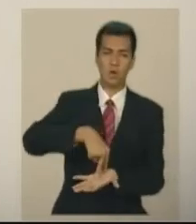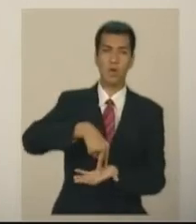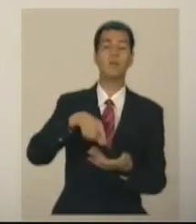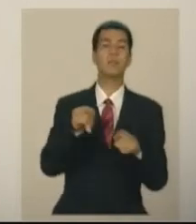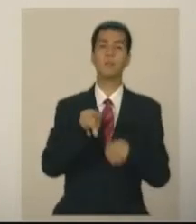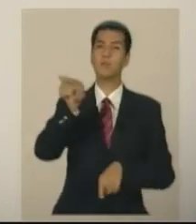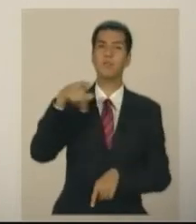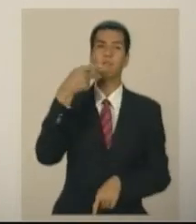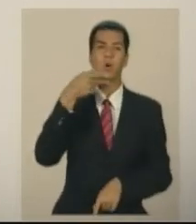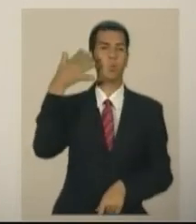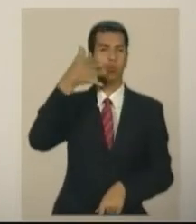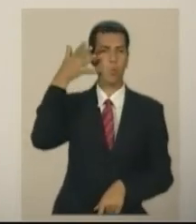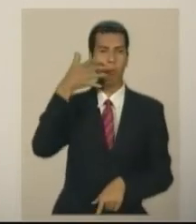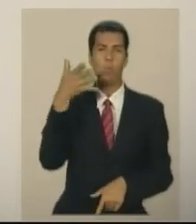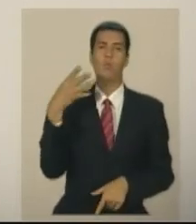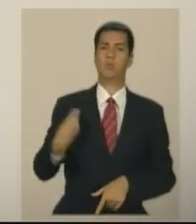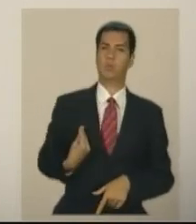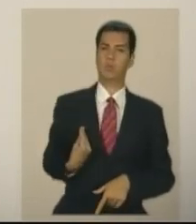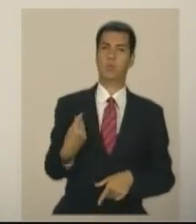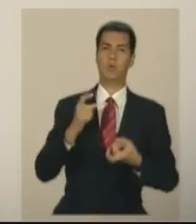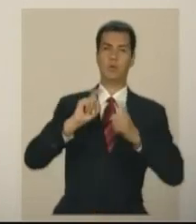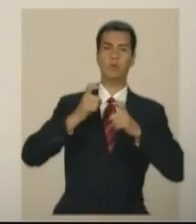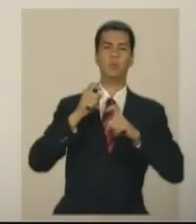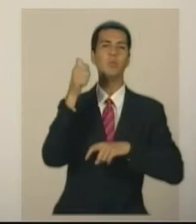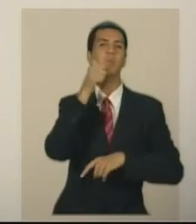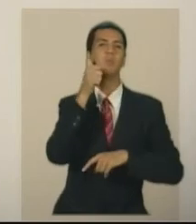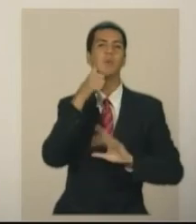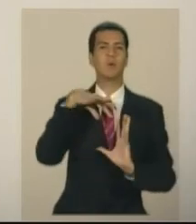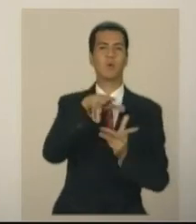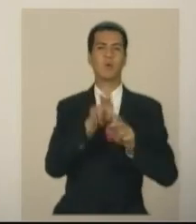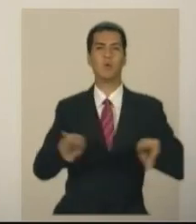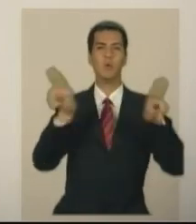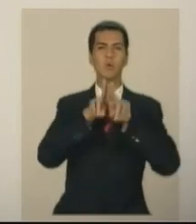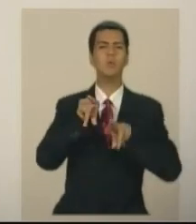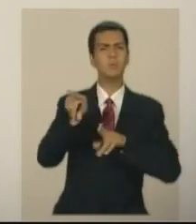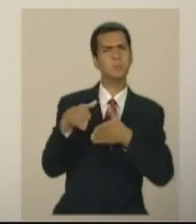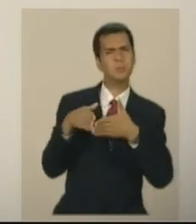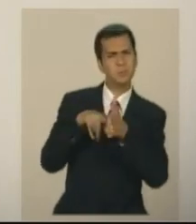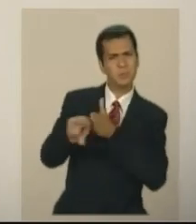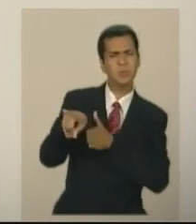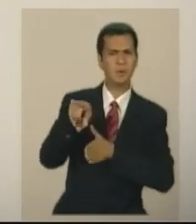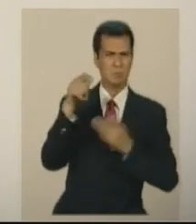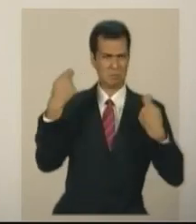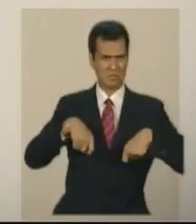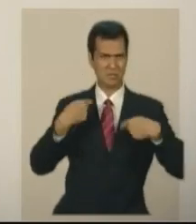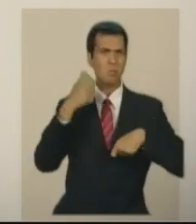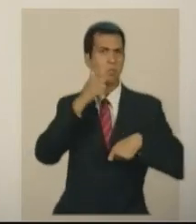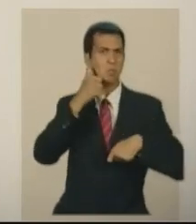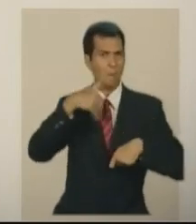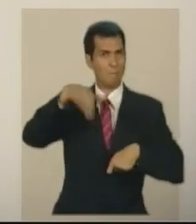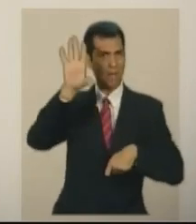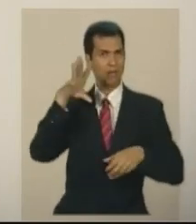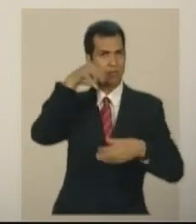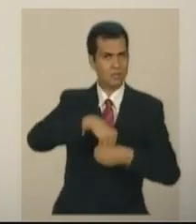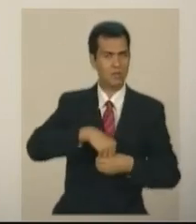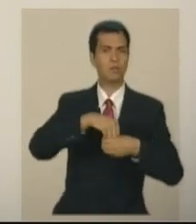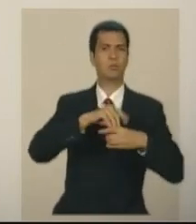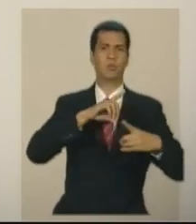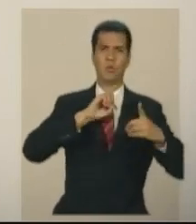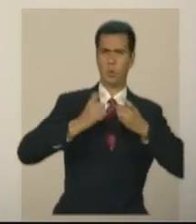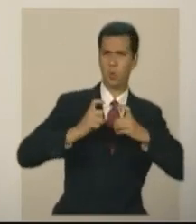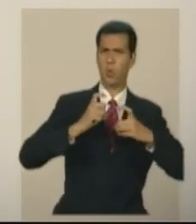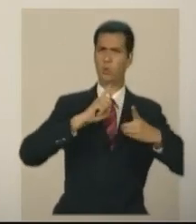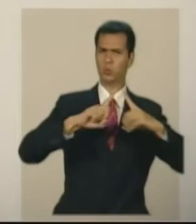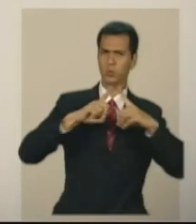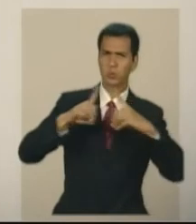ONU mulheres sobre a participação política das mulheres é Preciso aumentar o espaço das mulheres nas decisões mundiais é preciso